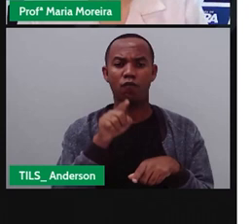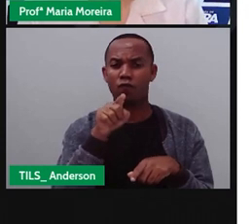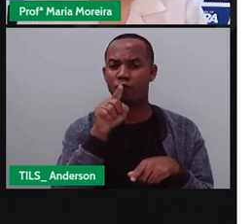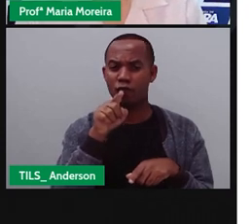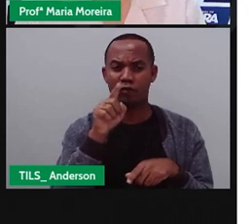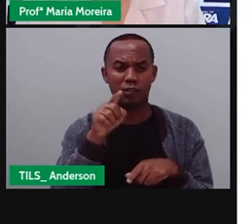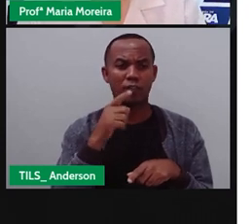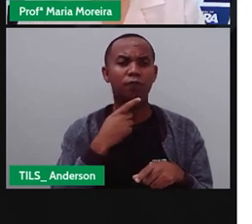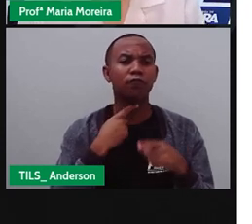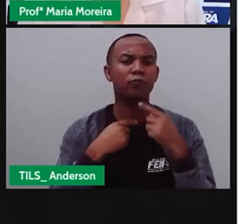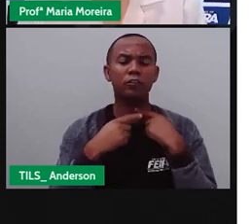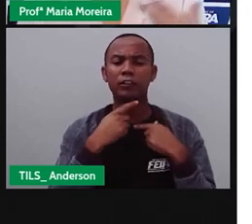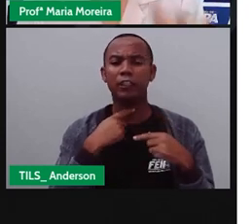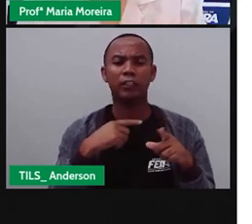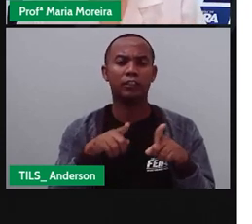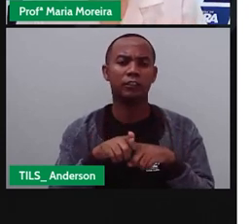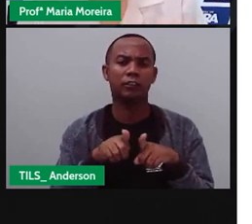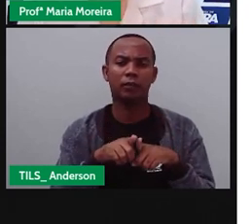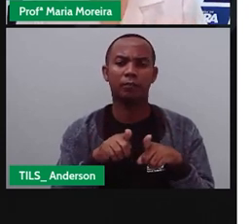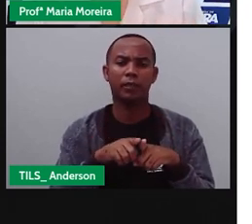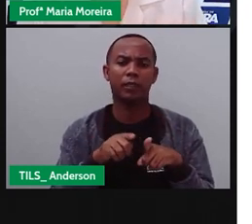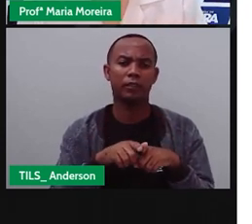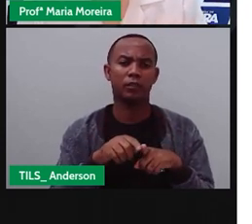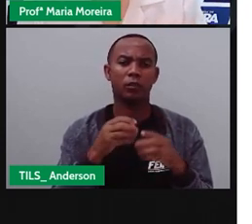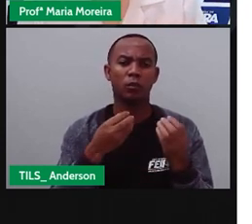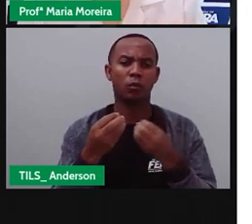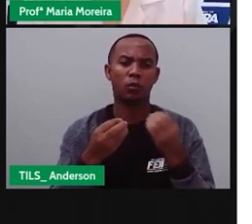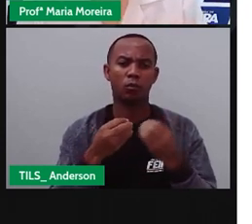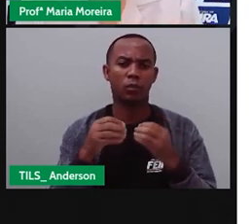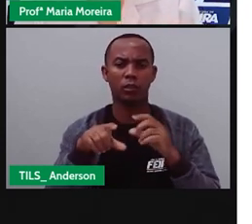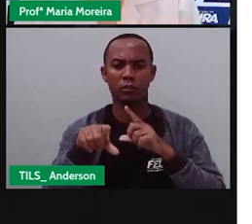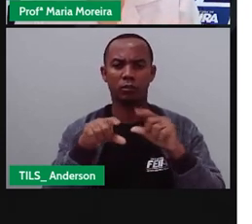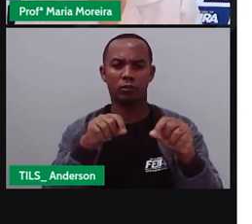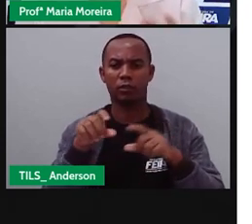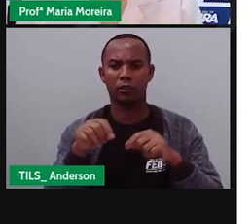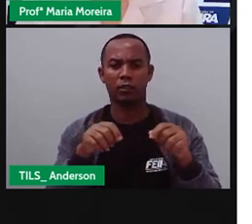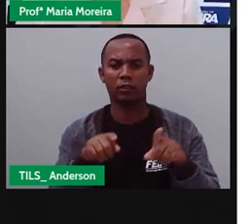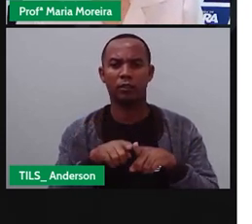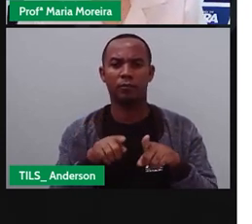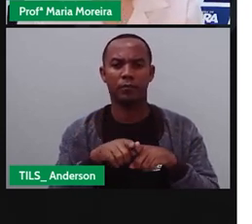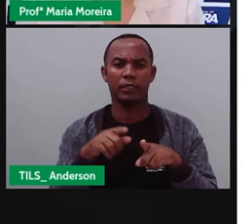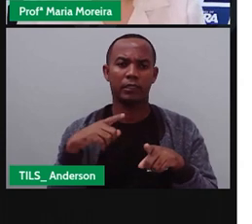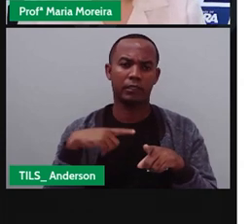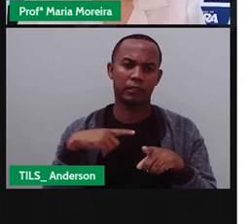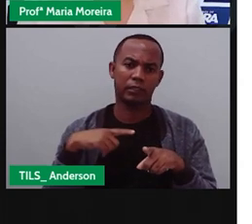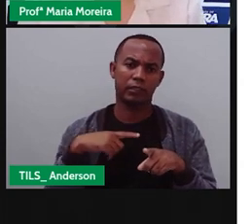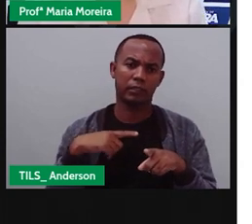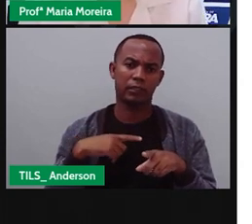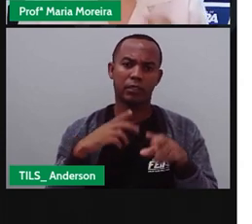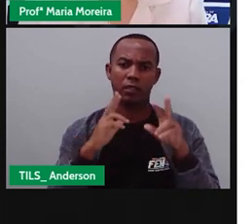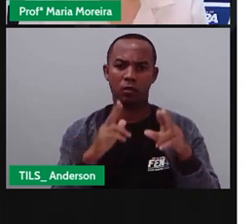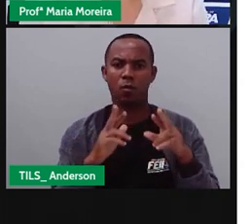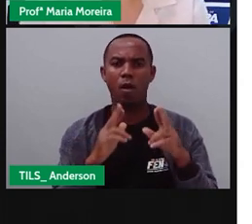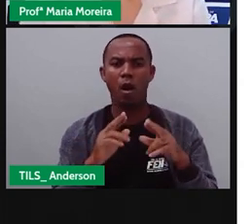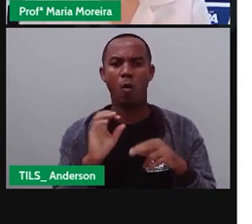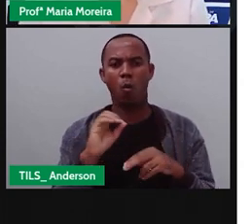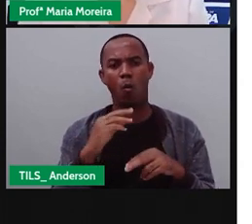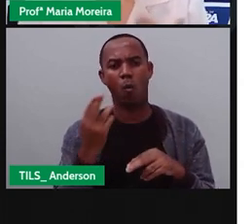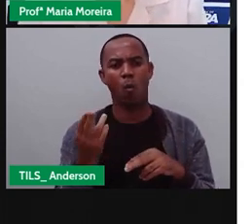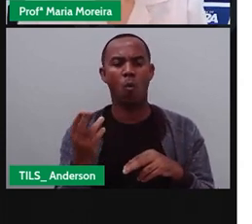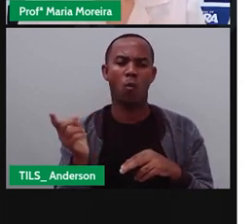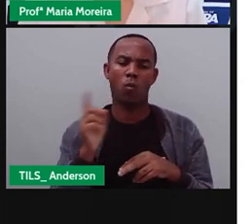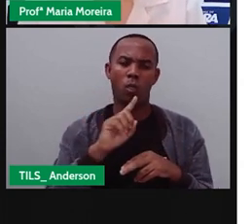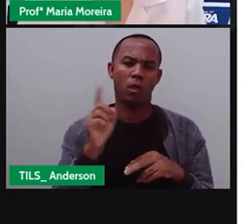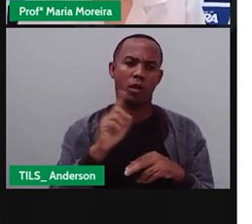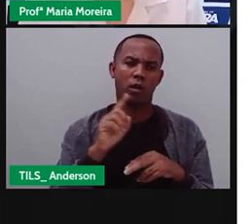sugestões. São sugestões da Pró para vocês. Não quer dizer que tenha que ser desse jeito, porque se não fizer, eu vou